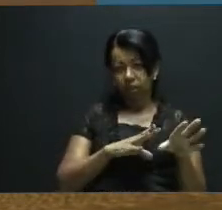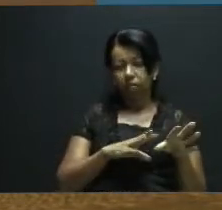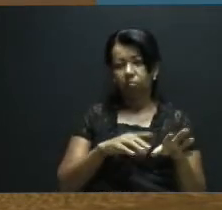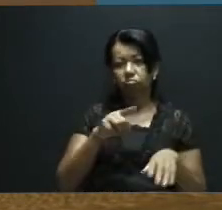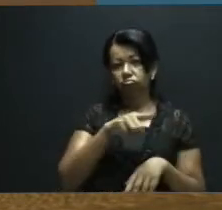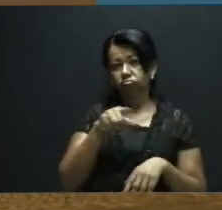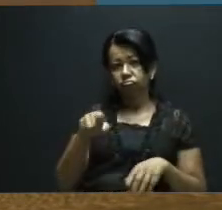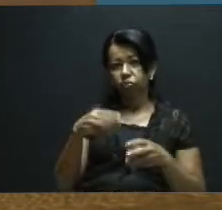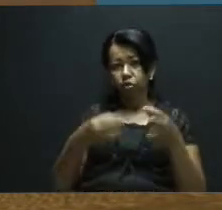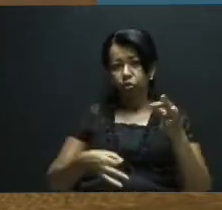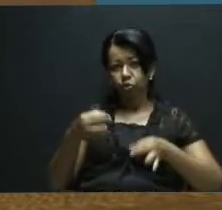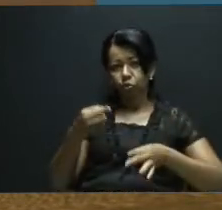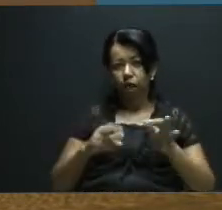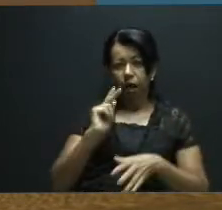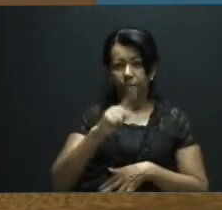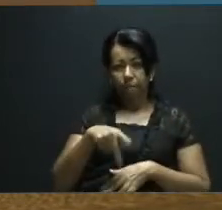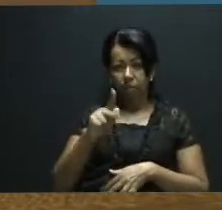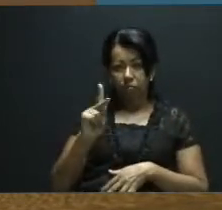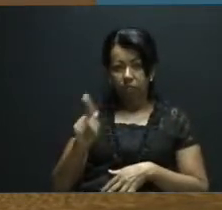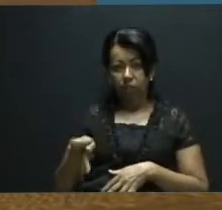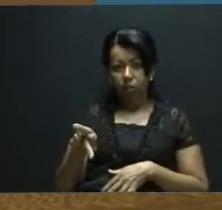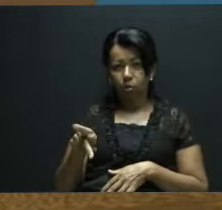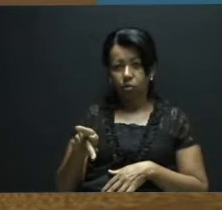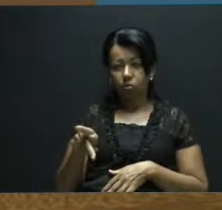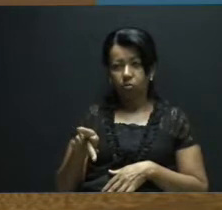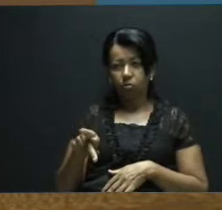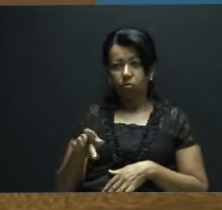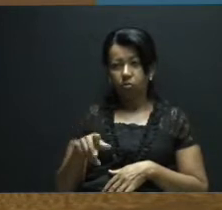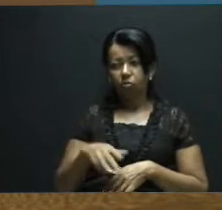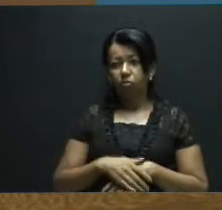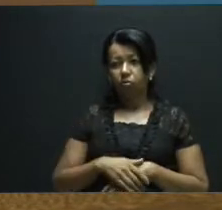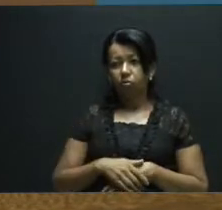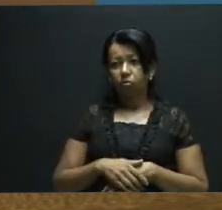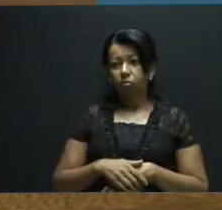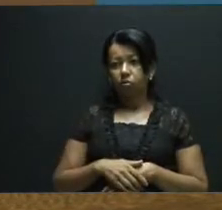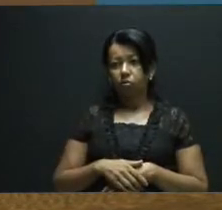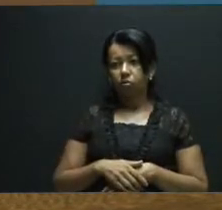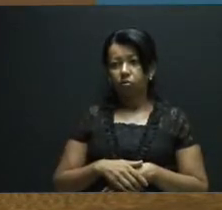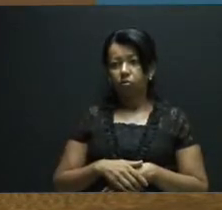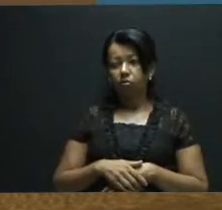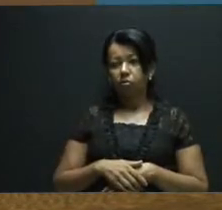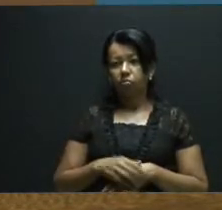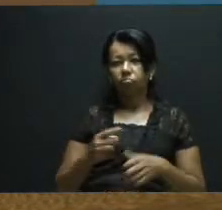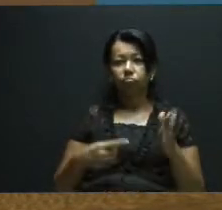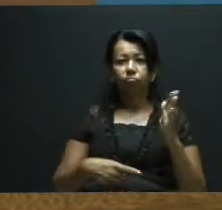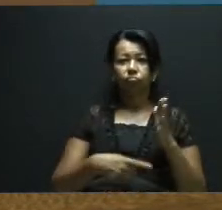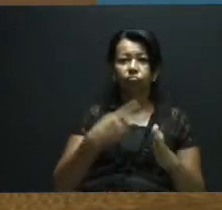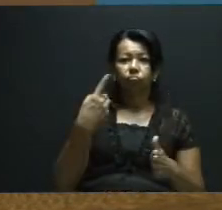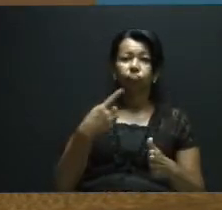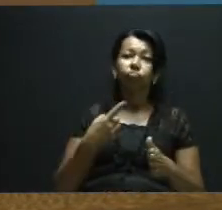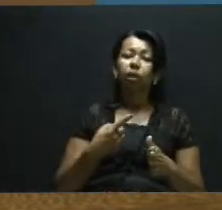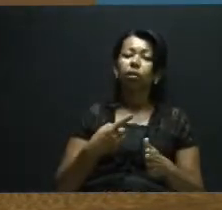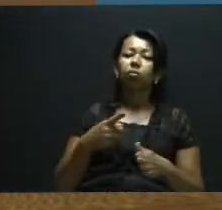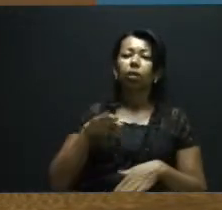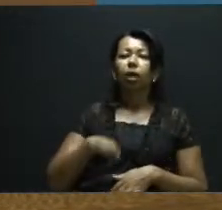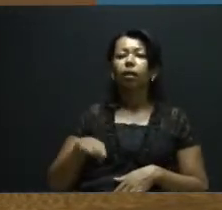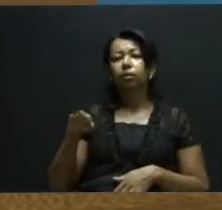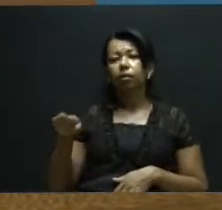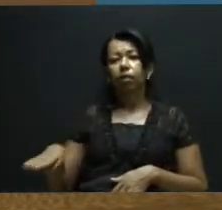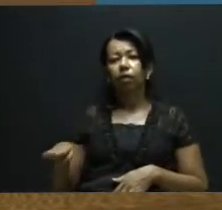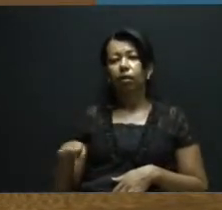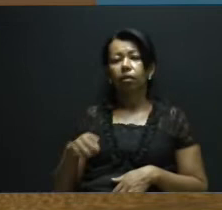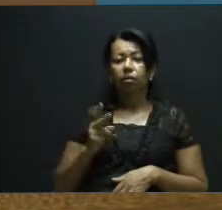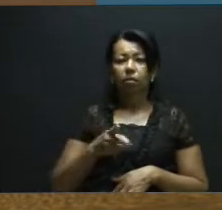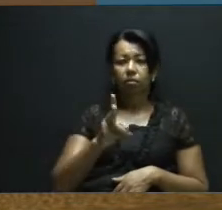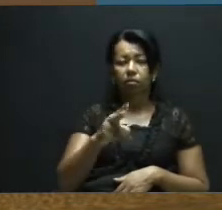julgar professor pará a prioridade é as crianças nossas eu sempre